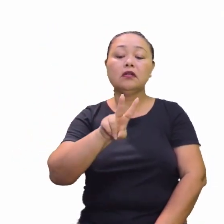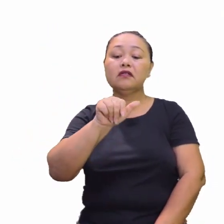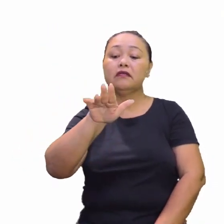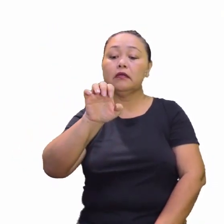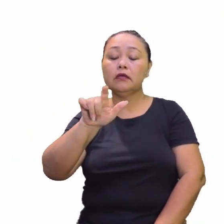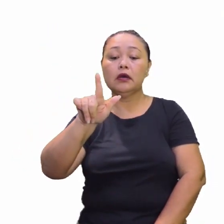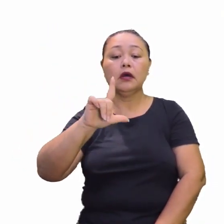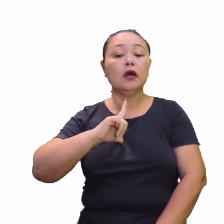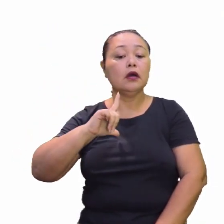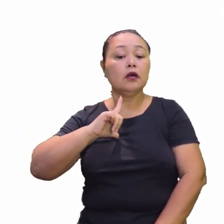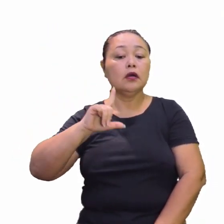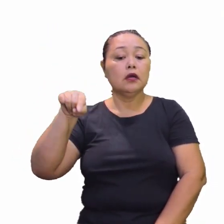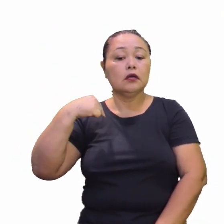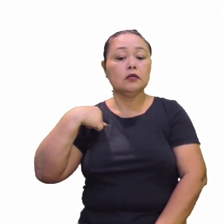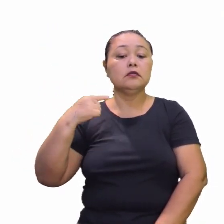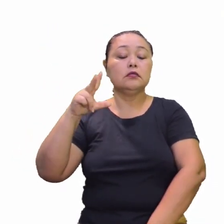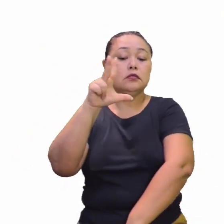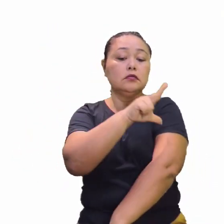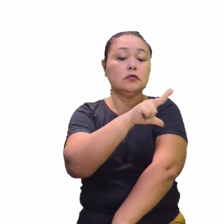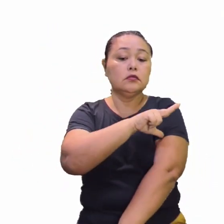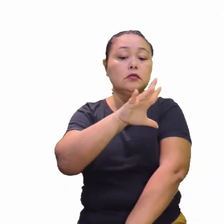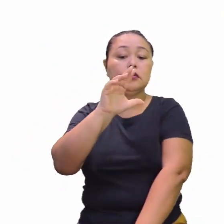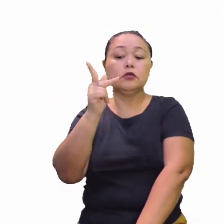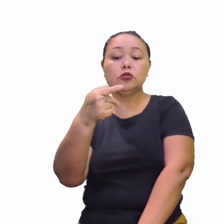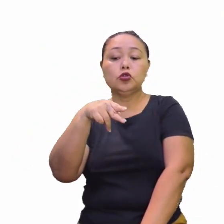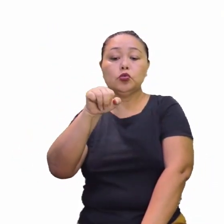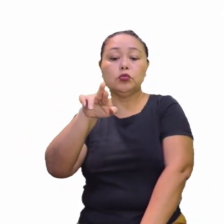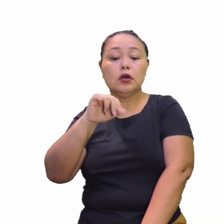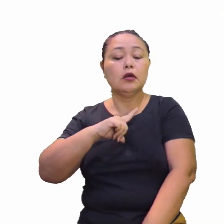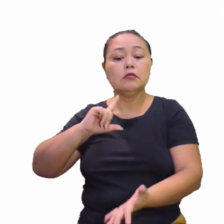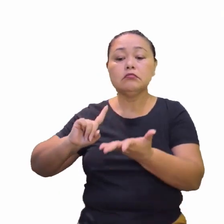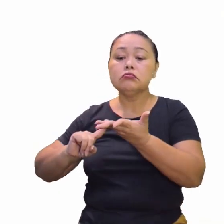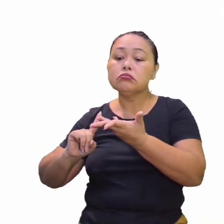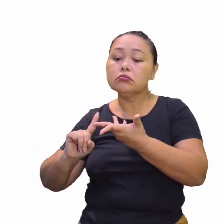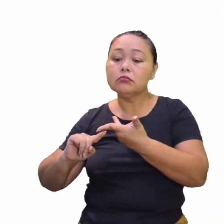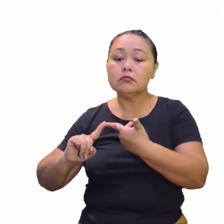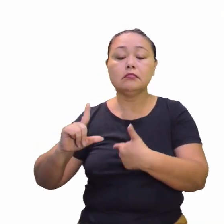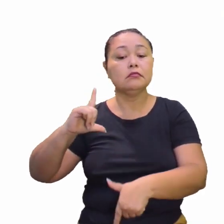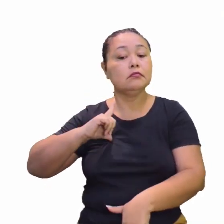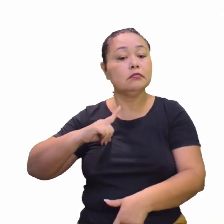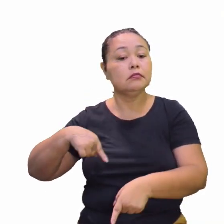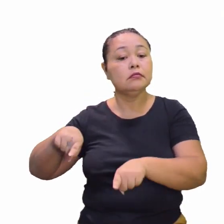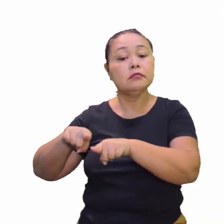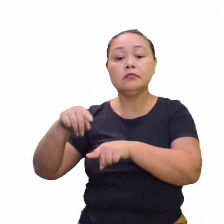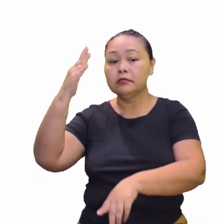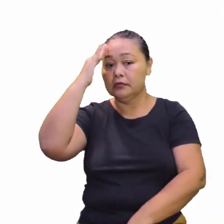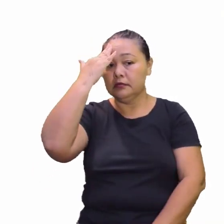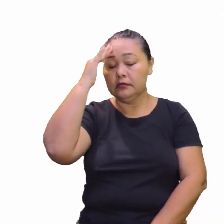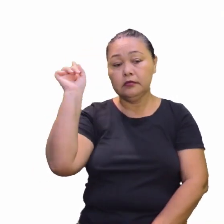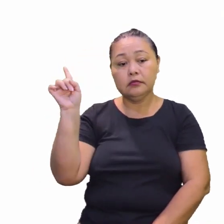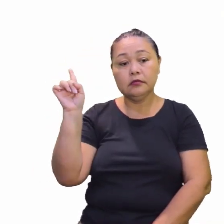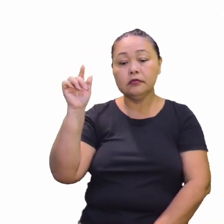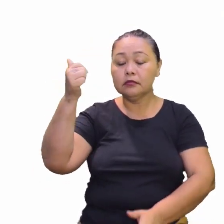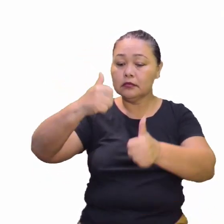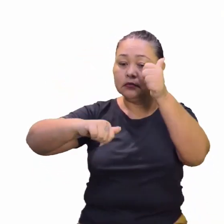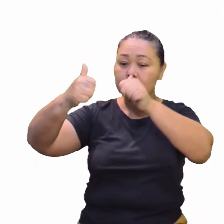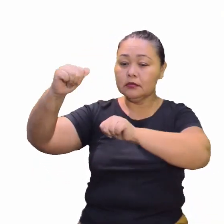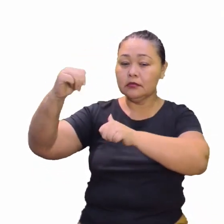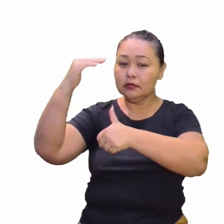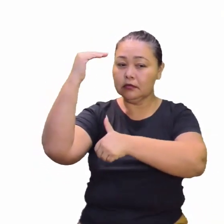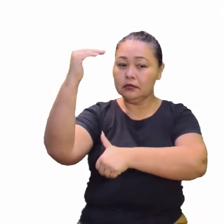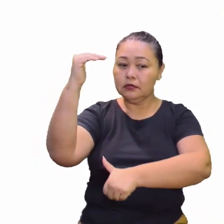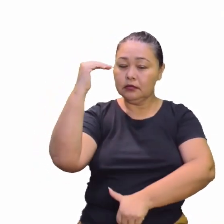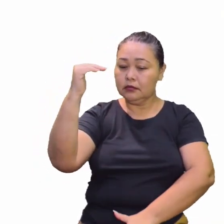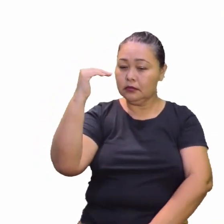do Guaporé, onde que temos Vilhena, Chupinguaia. Então, a gente tem várias atividades. E para você entender, é só analisar